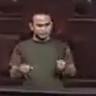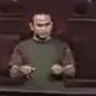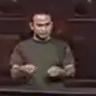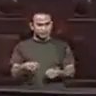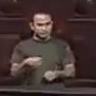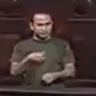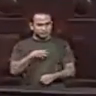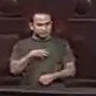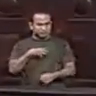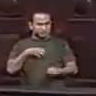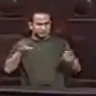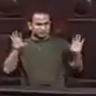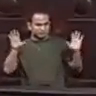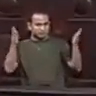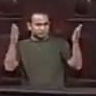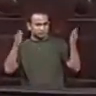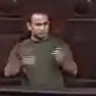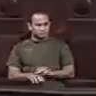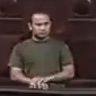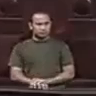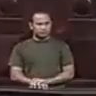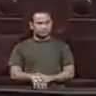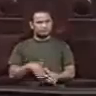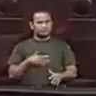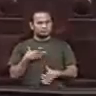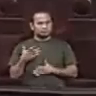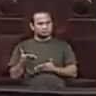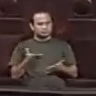quero questionar a Vossa Excelência.